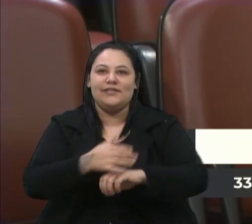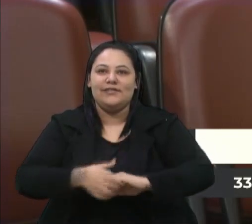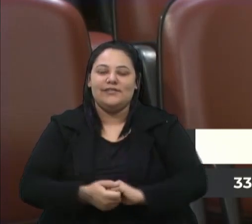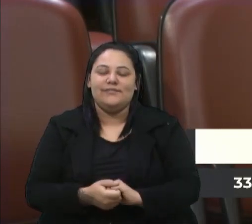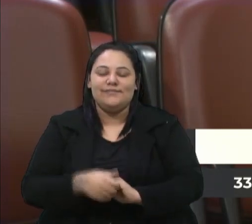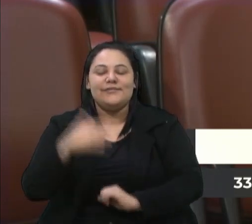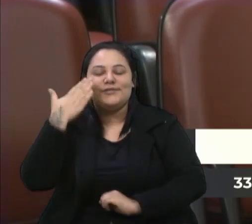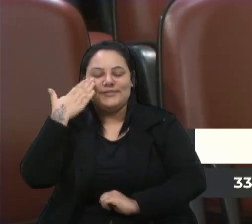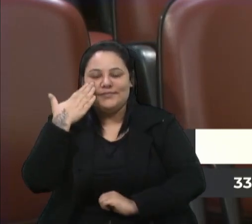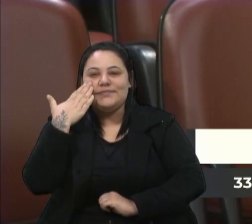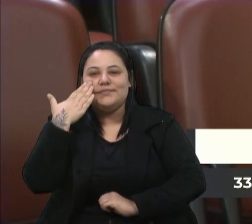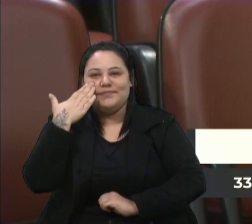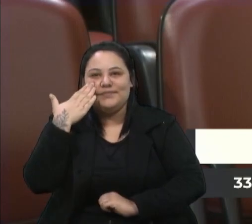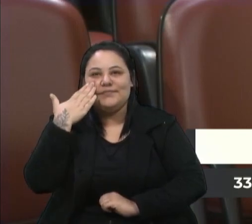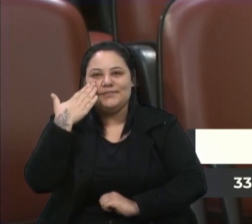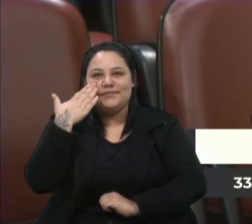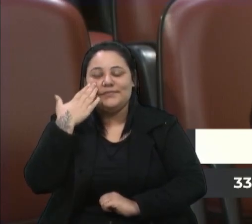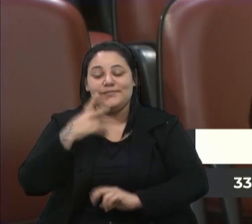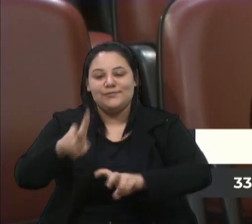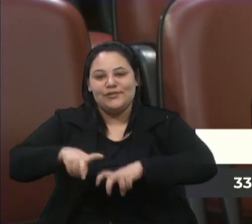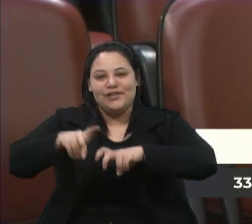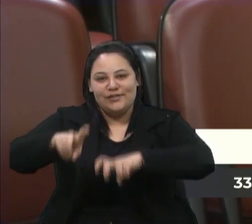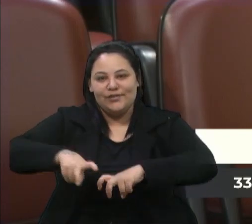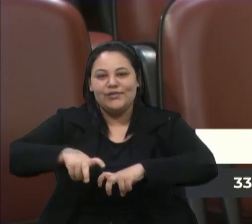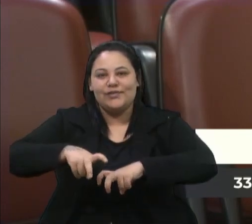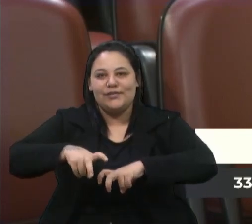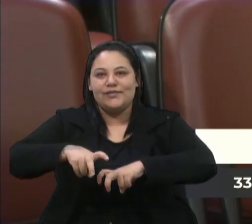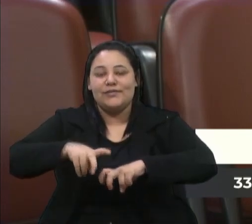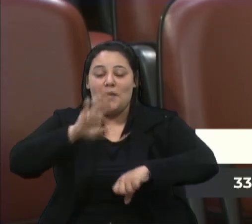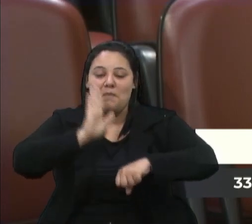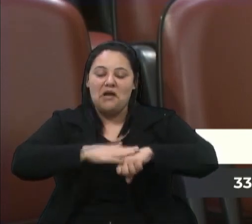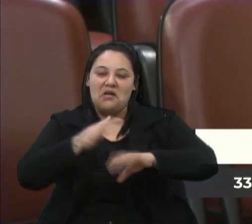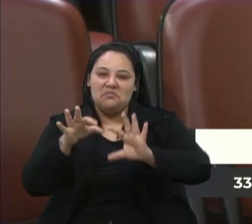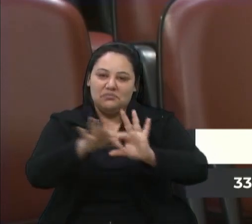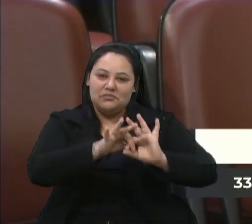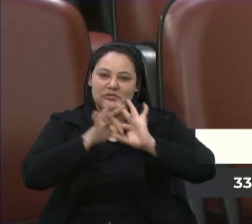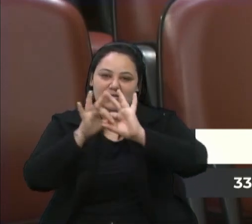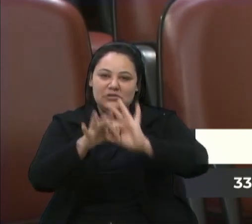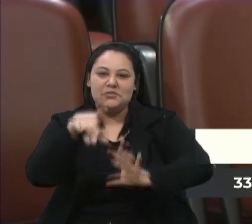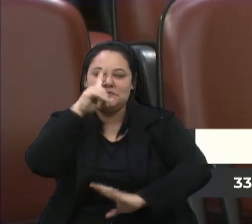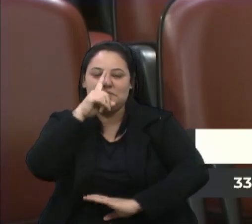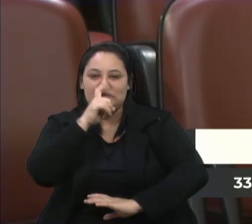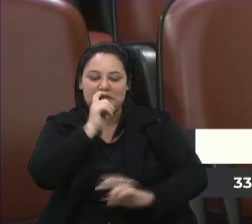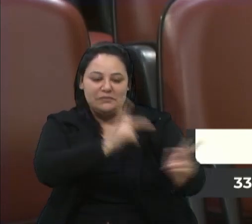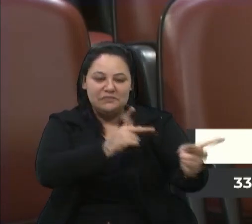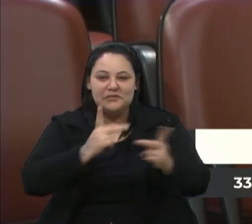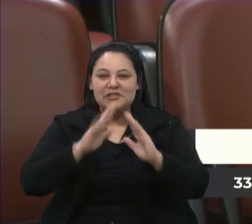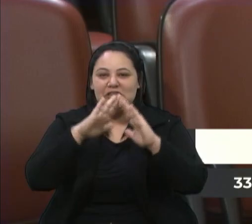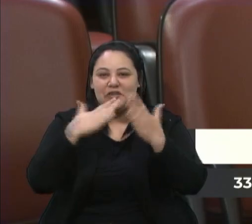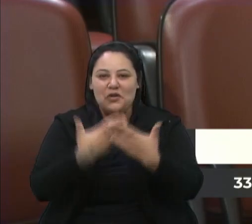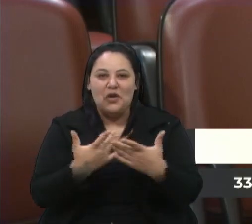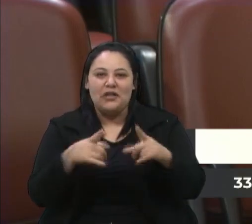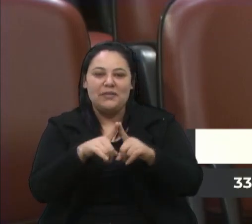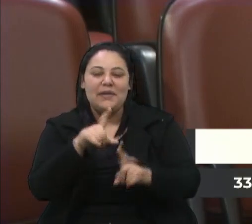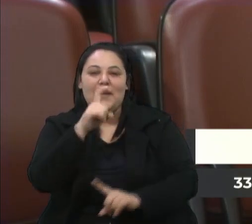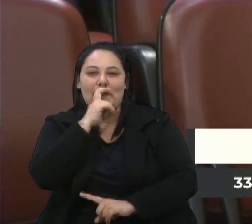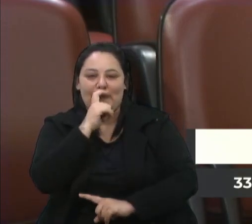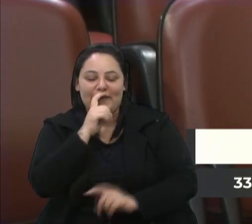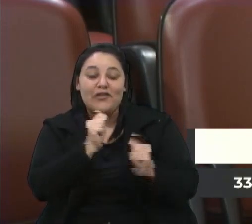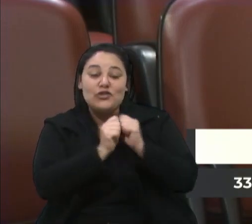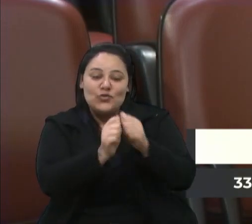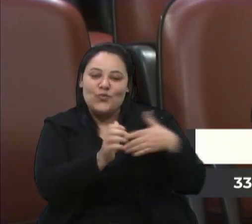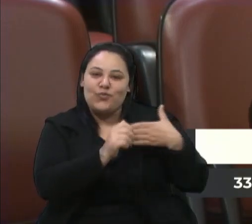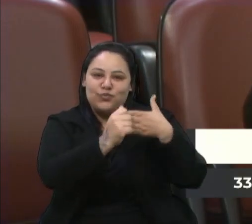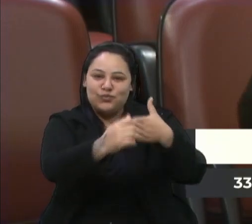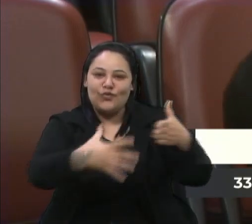que no interior eles são mais unidos, os pais visitam o colégio, o pai vai com a sua filha no colégio, vai